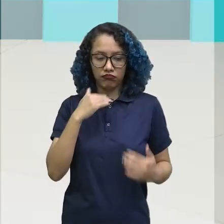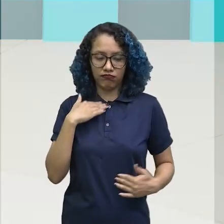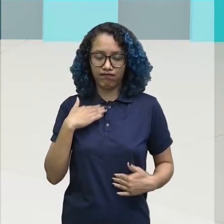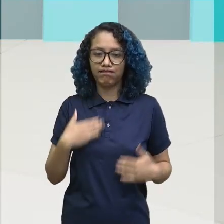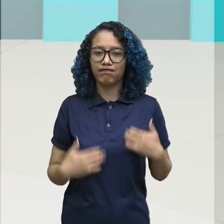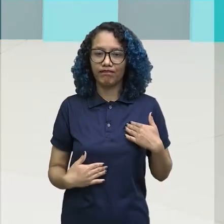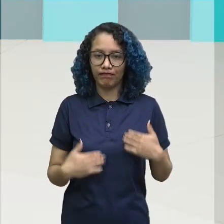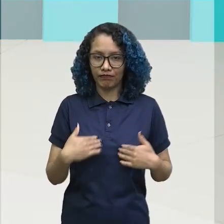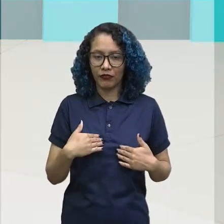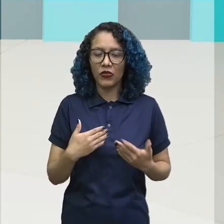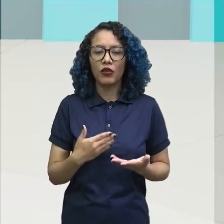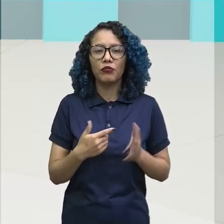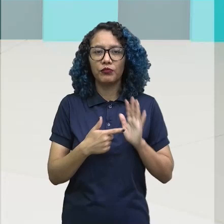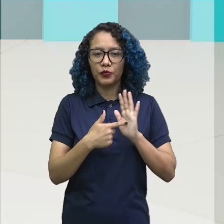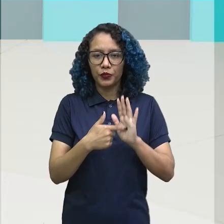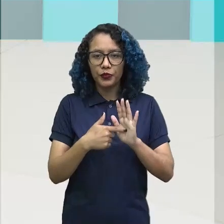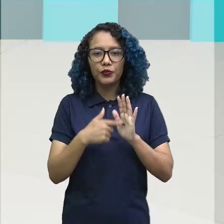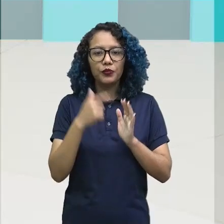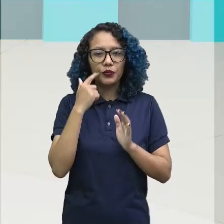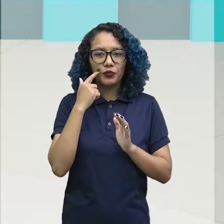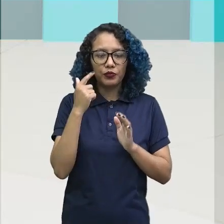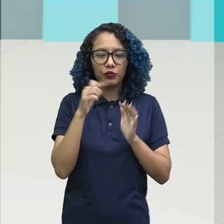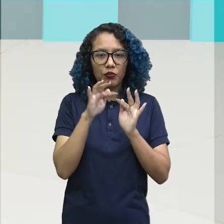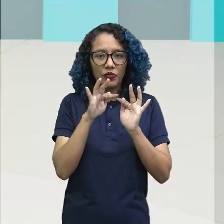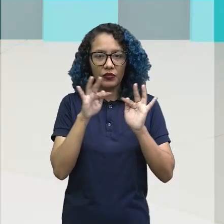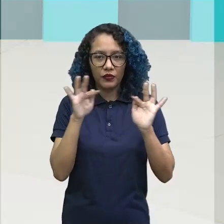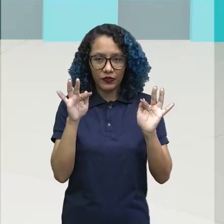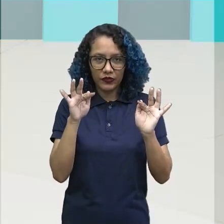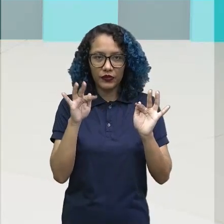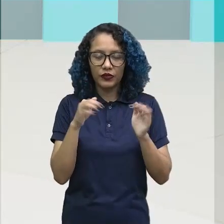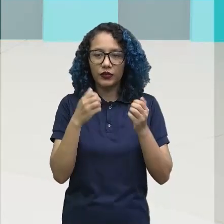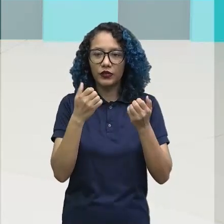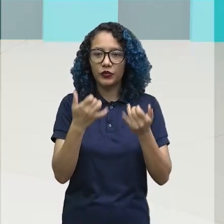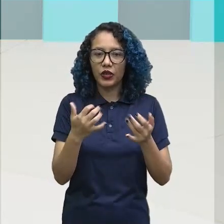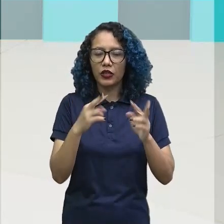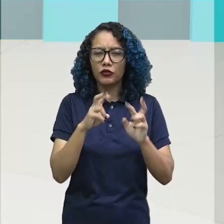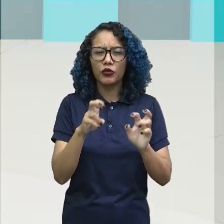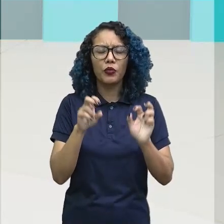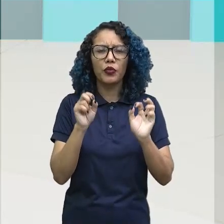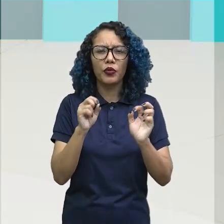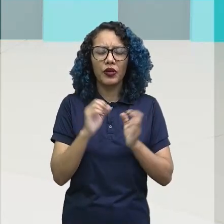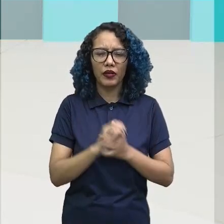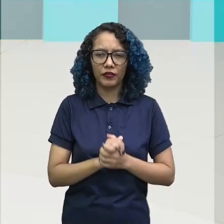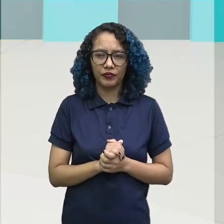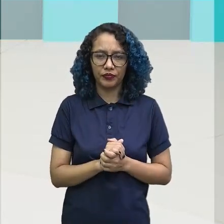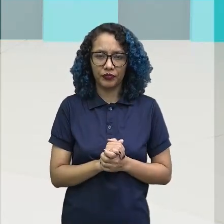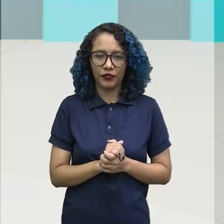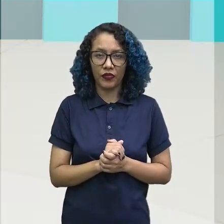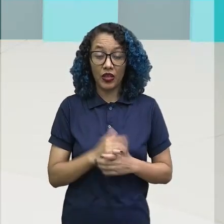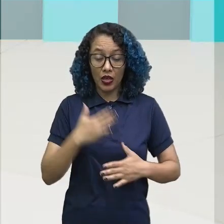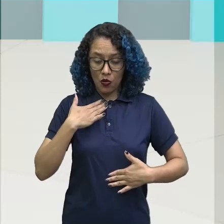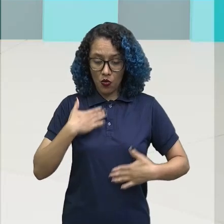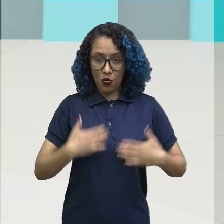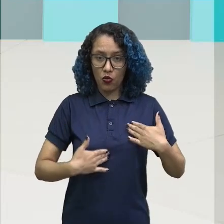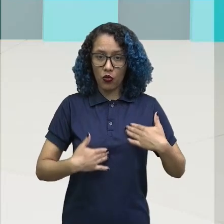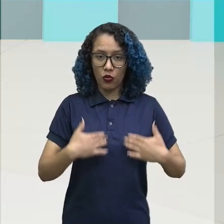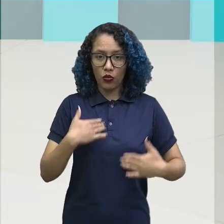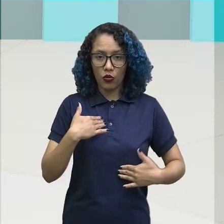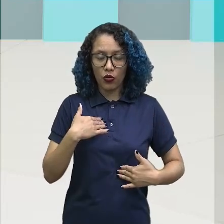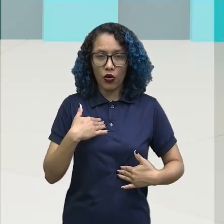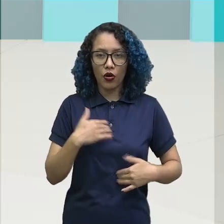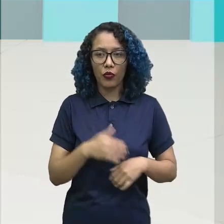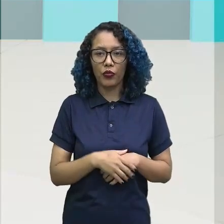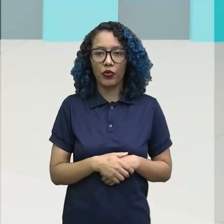eu trouxe um pensamento que fala com relação a gente ter a noção de que esse corpo ele não é